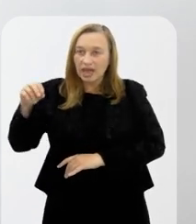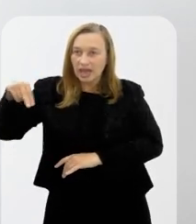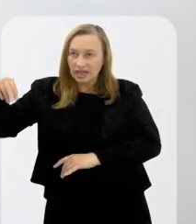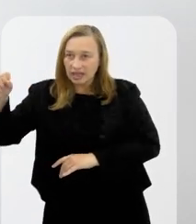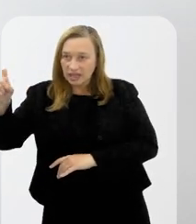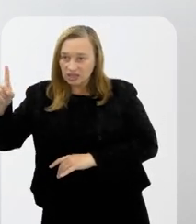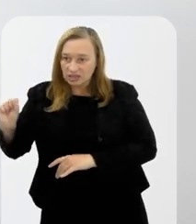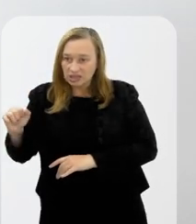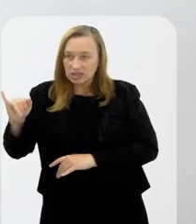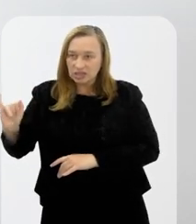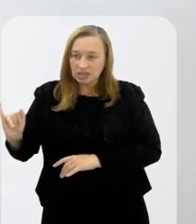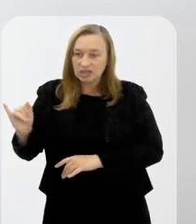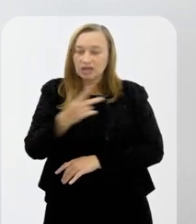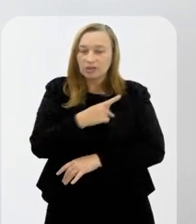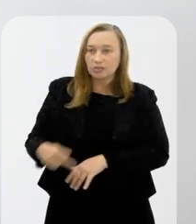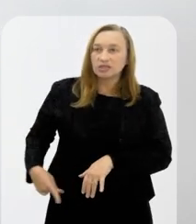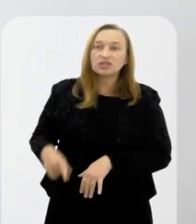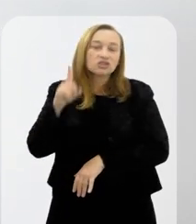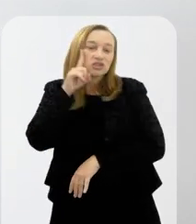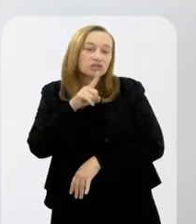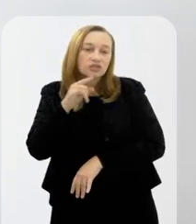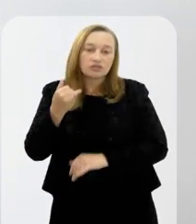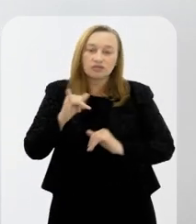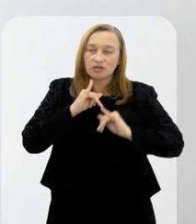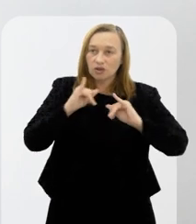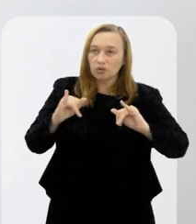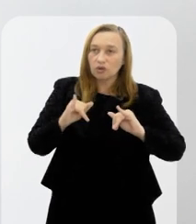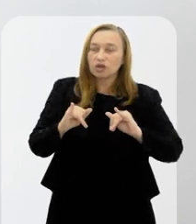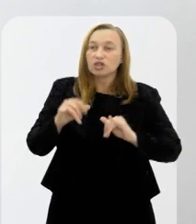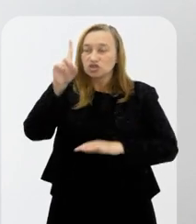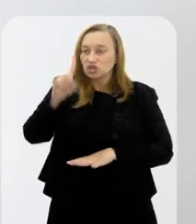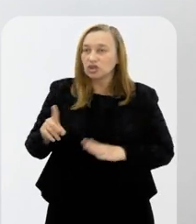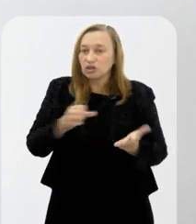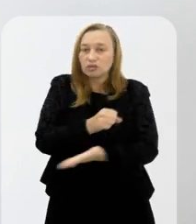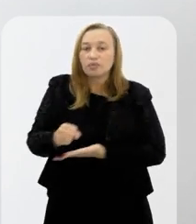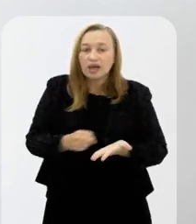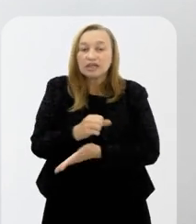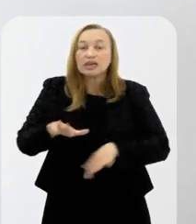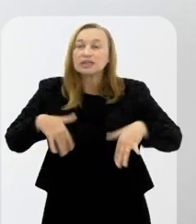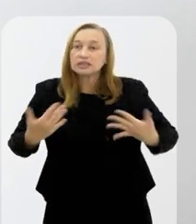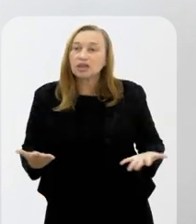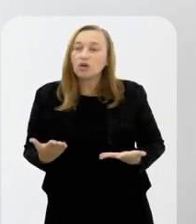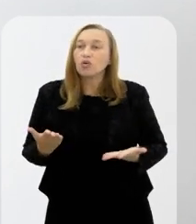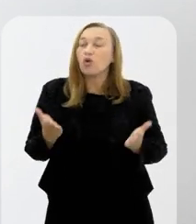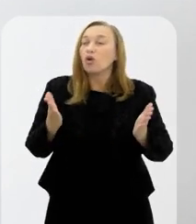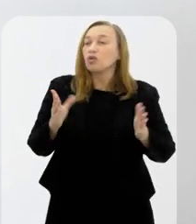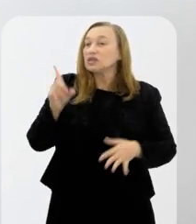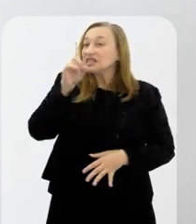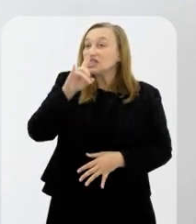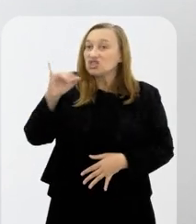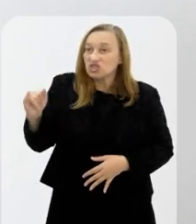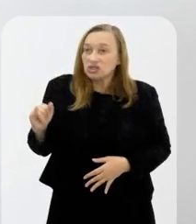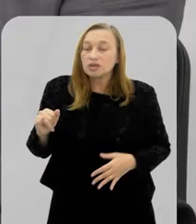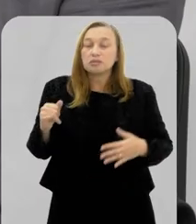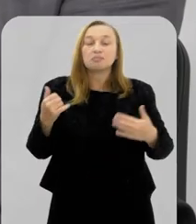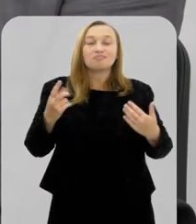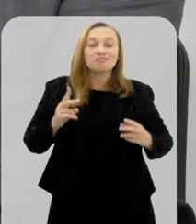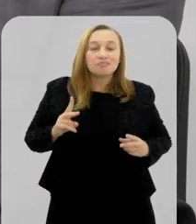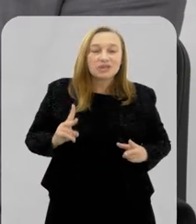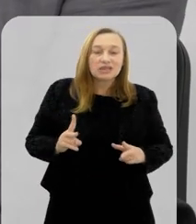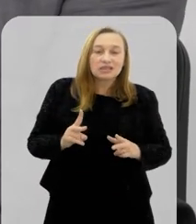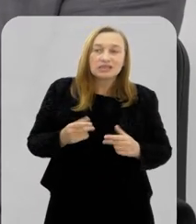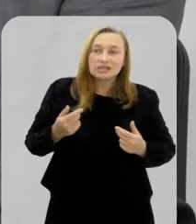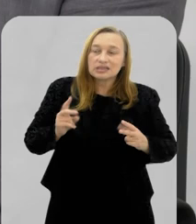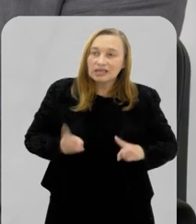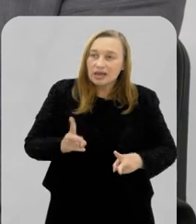básicos que hoje temos ele em casa no nosso código consumidor então eu digo que esse nosso dia né Nós devemos sempre